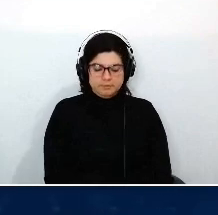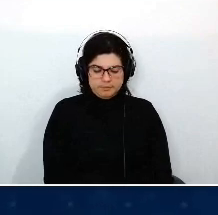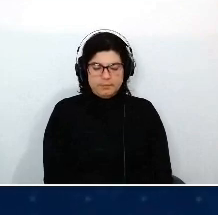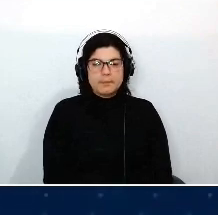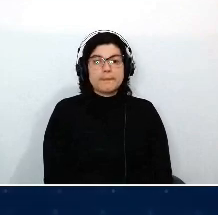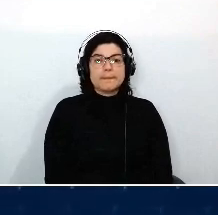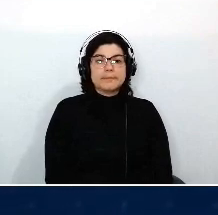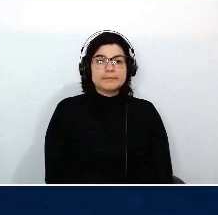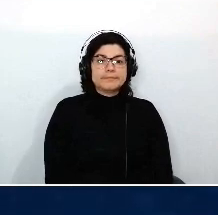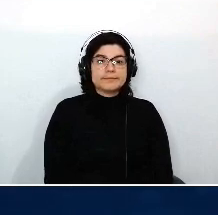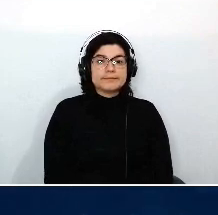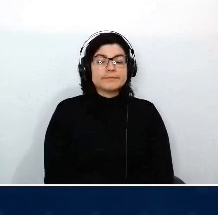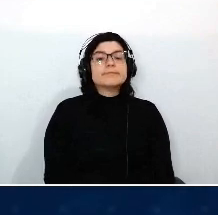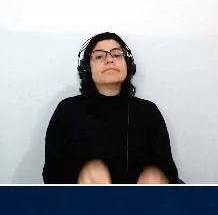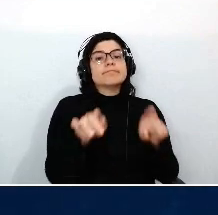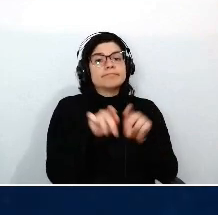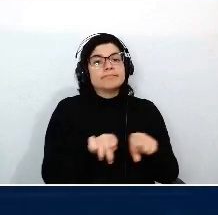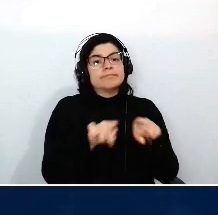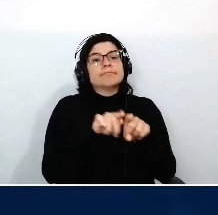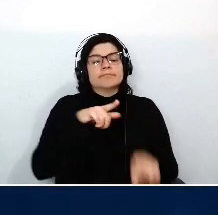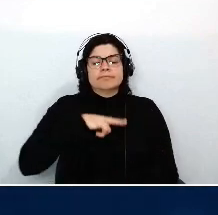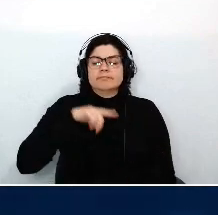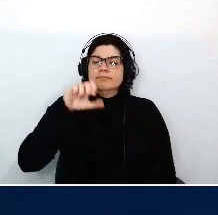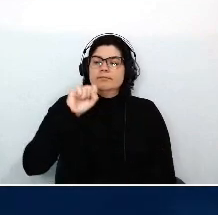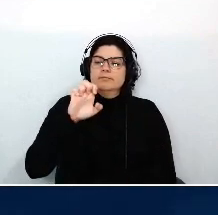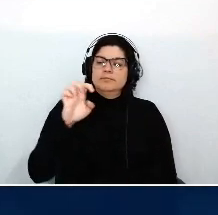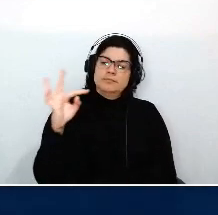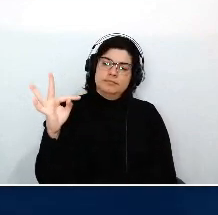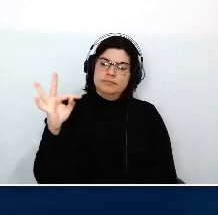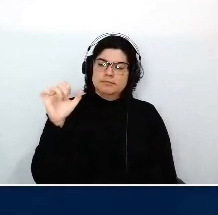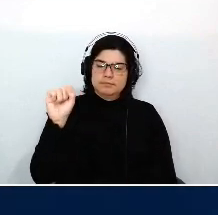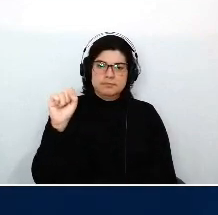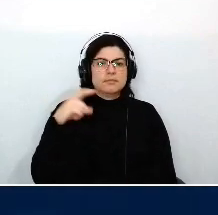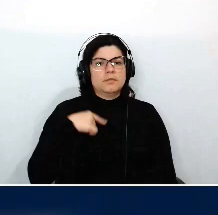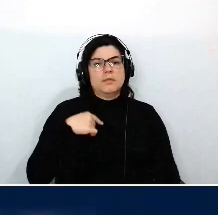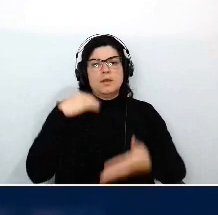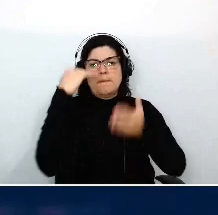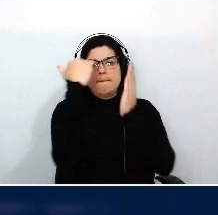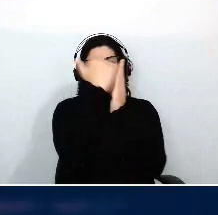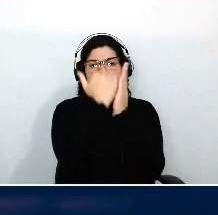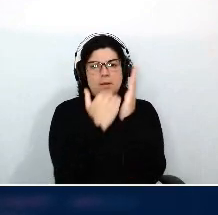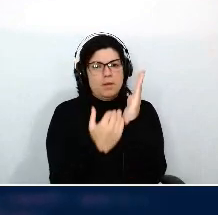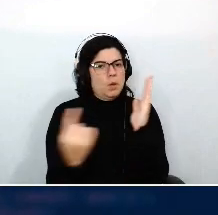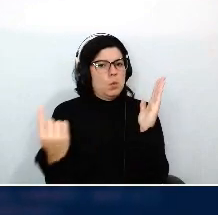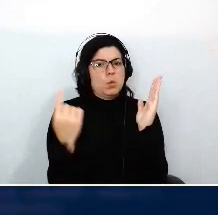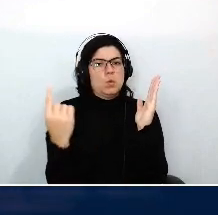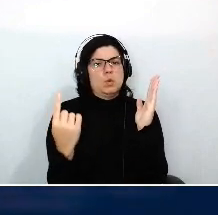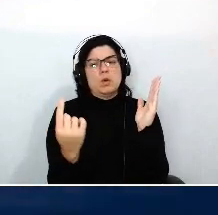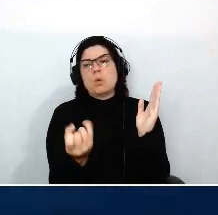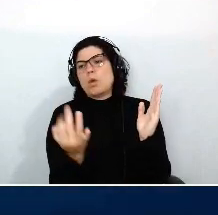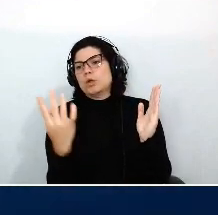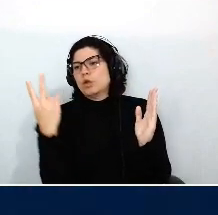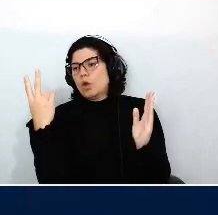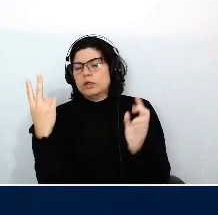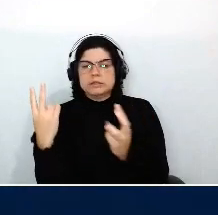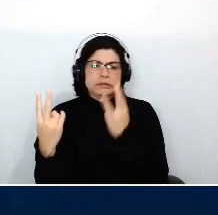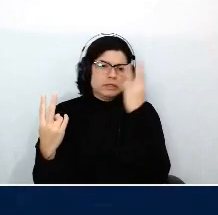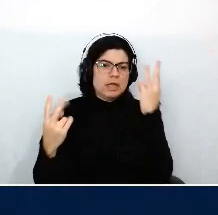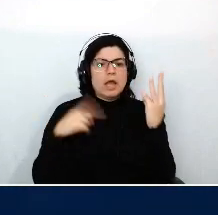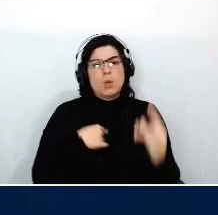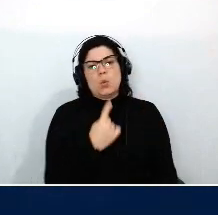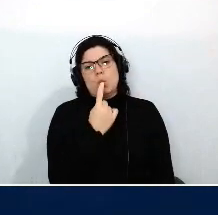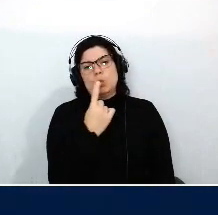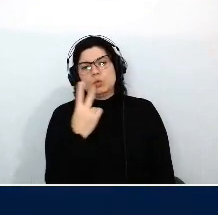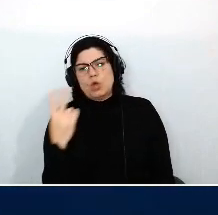E tem sets, que são listas com onde os elementos são únicos, né? Então, independente da quantidade de 2 ou de 3 que eu tiver, vai ser sempre 1, 2 e 1,